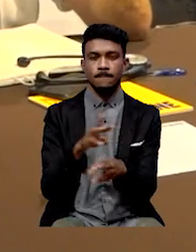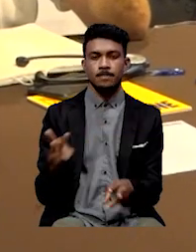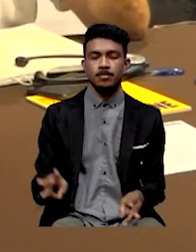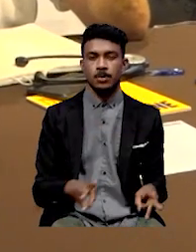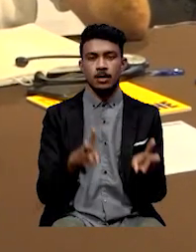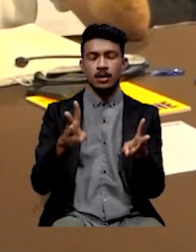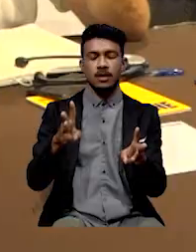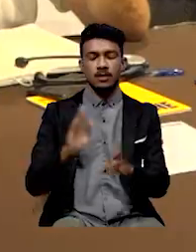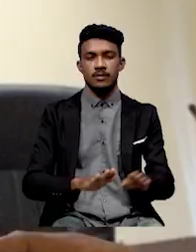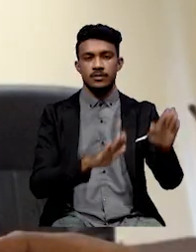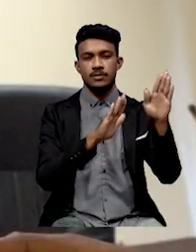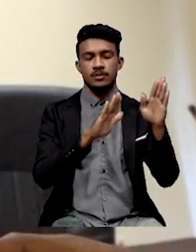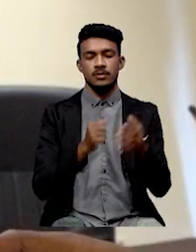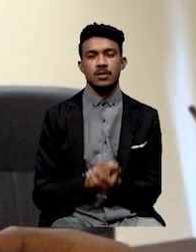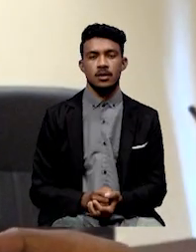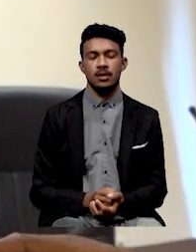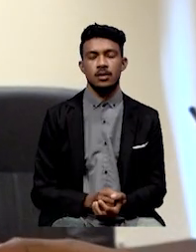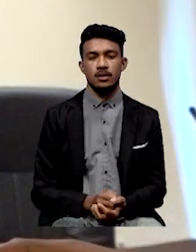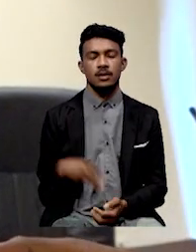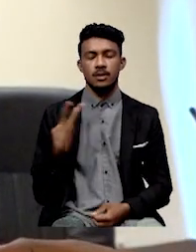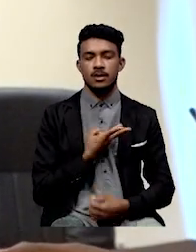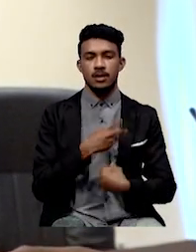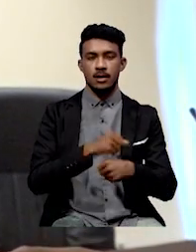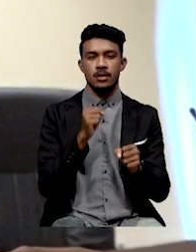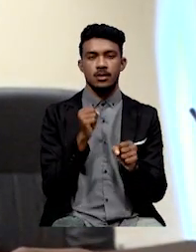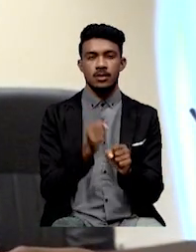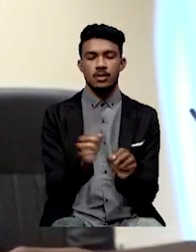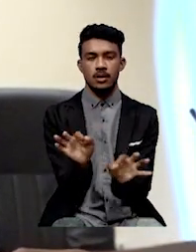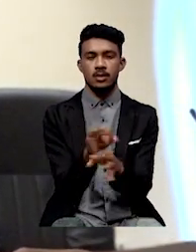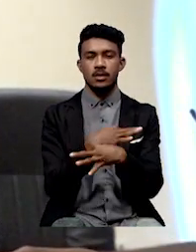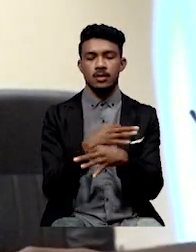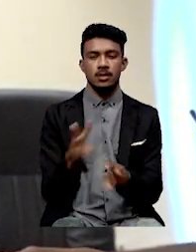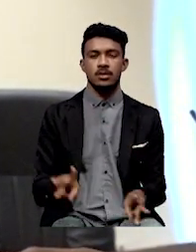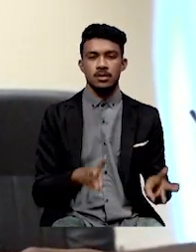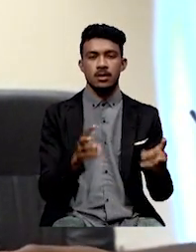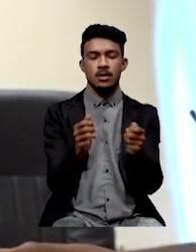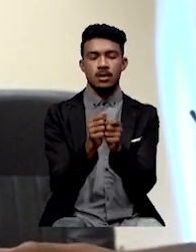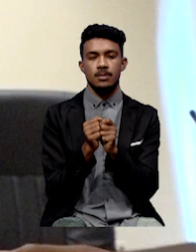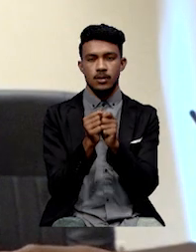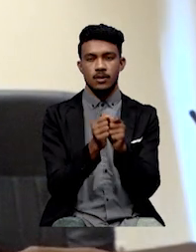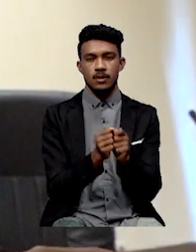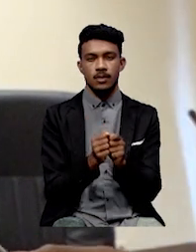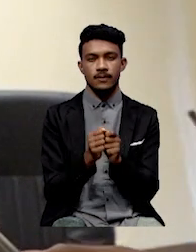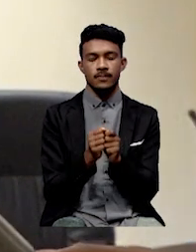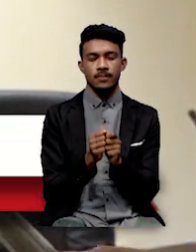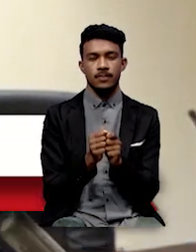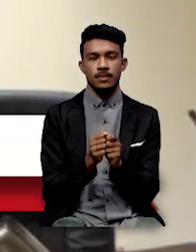iha area rural. Ita konsega ona rehabilita istra rural hamutu ko